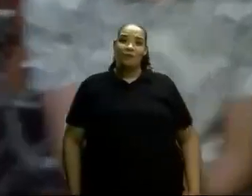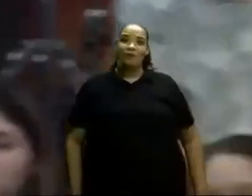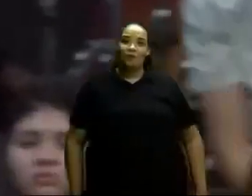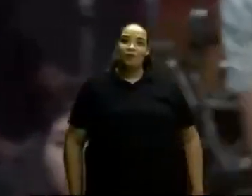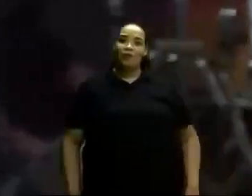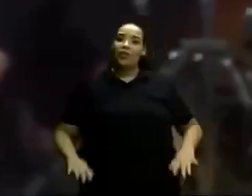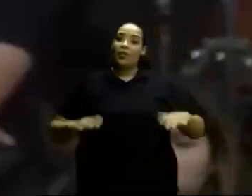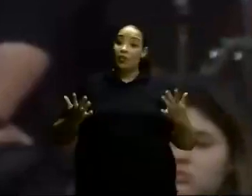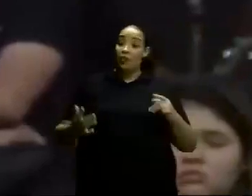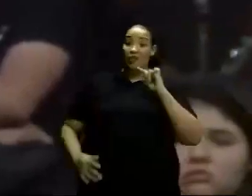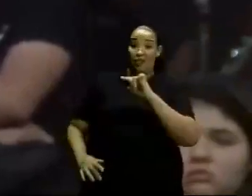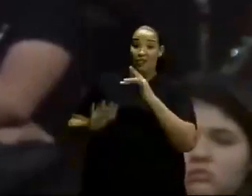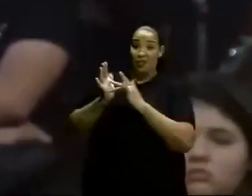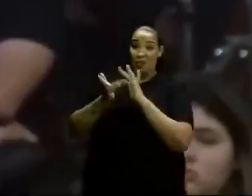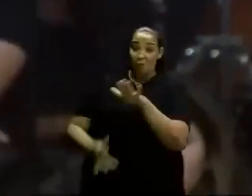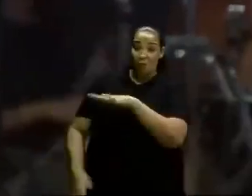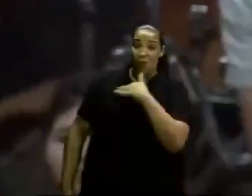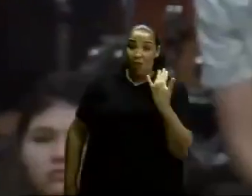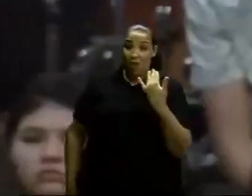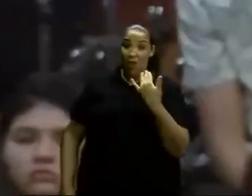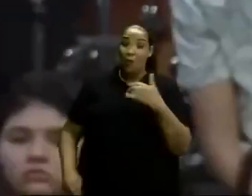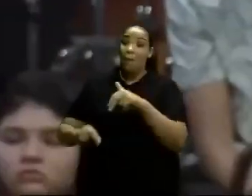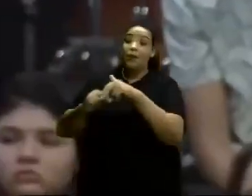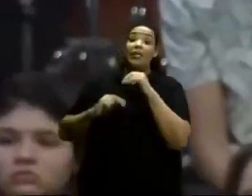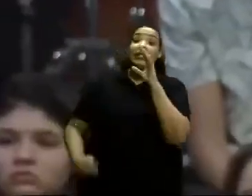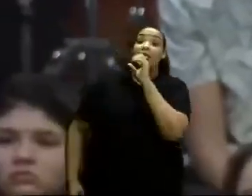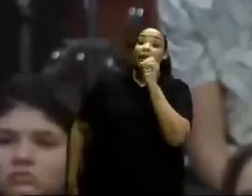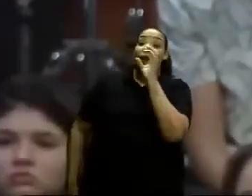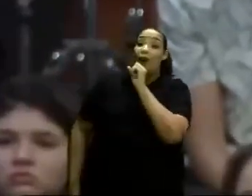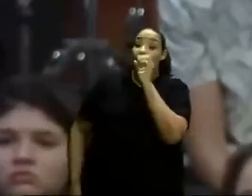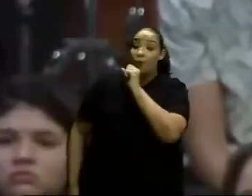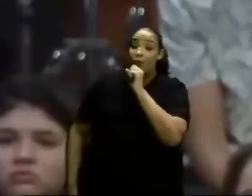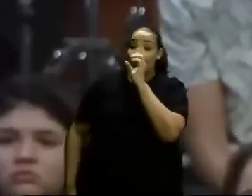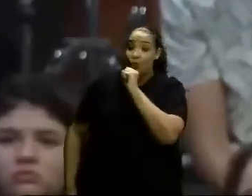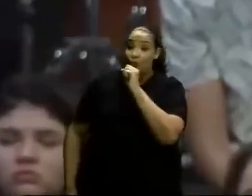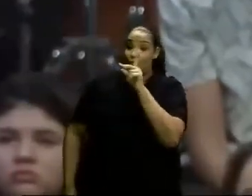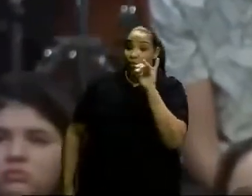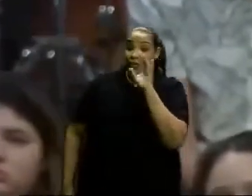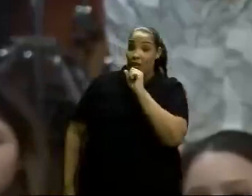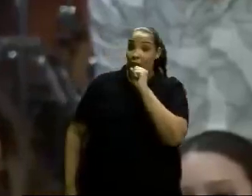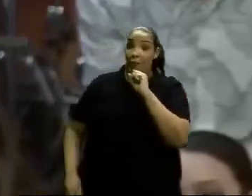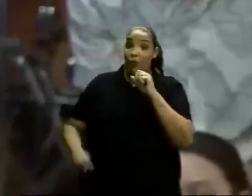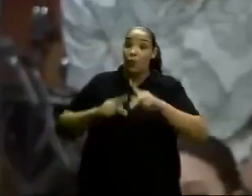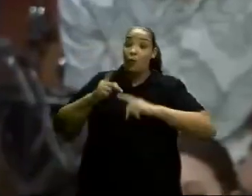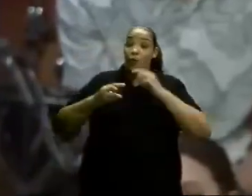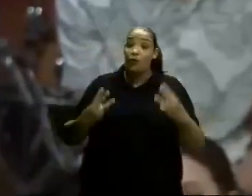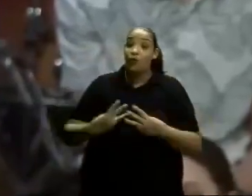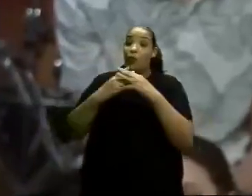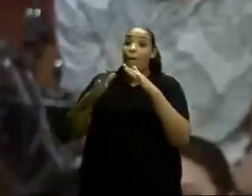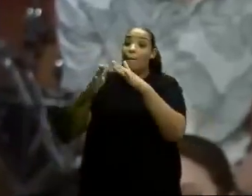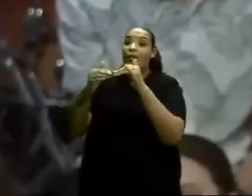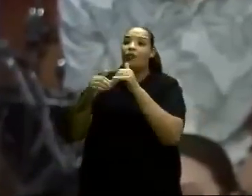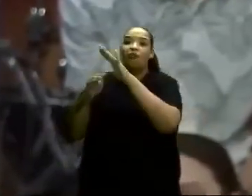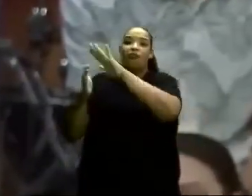Quando ele morreu, por ser sábado, está tudo no texto. Os judeus pediram o quê? Que